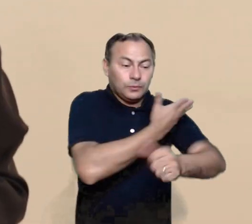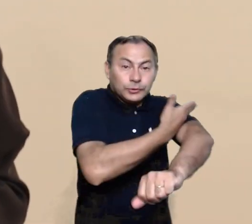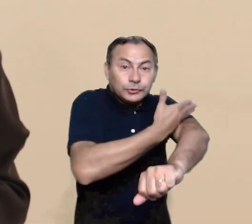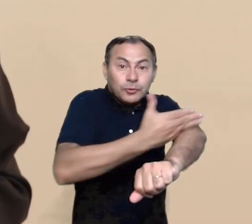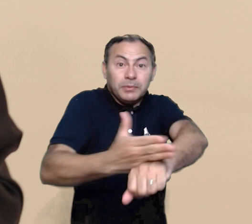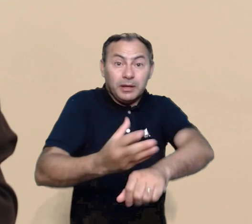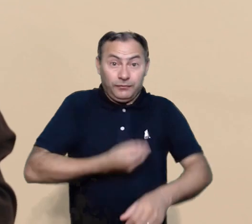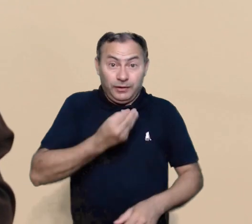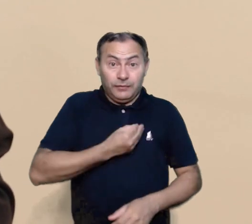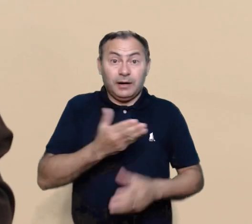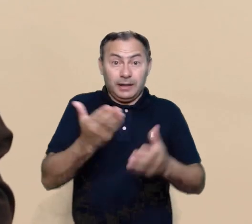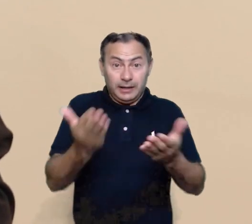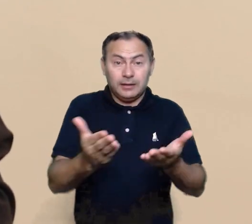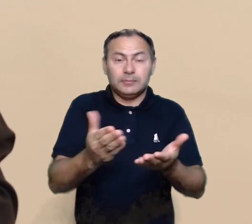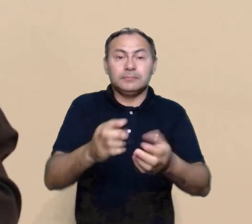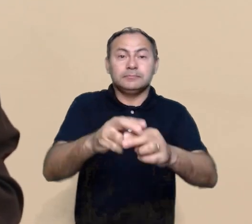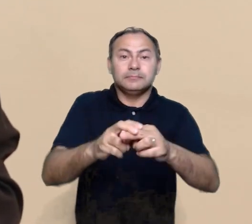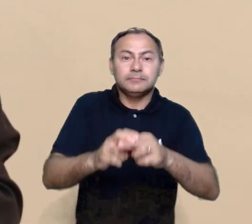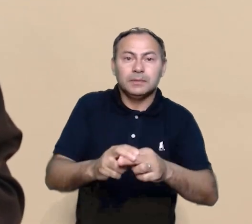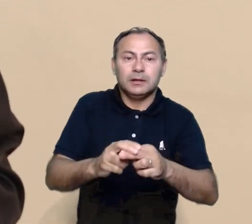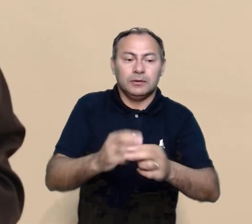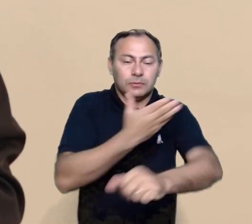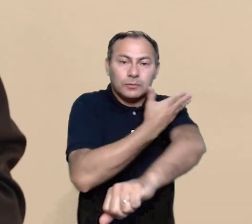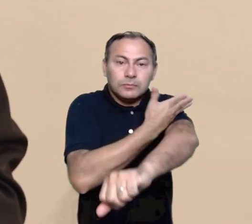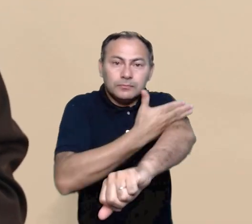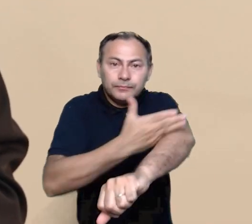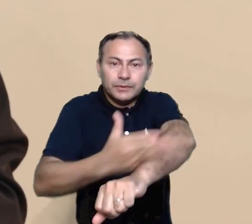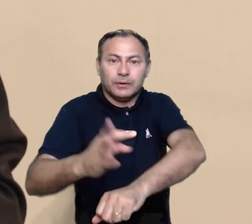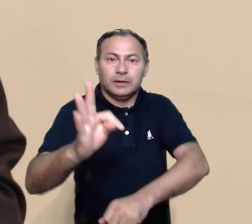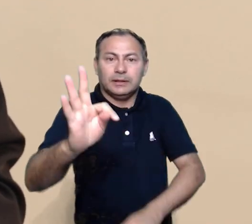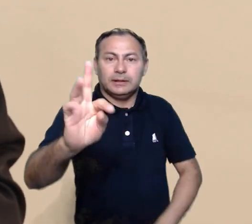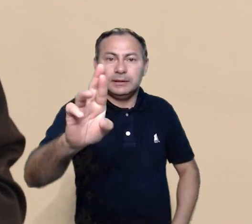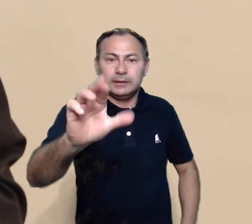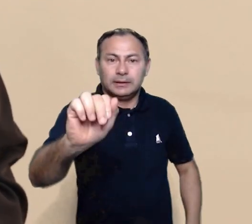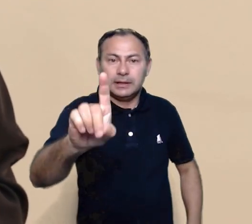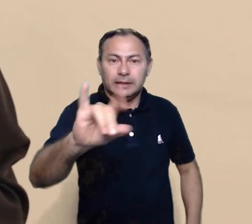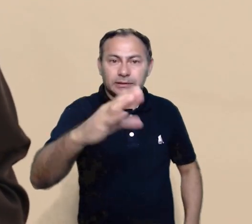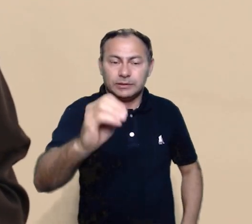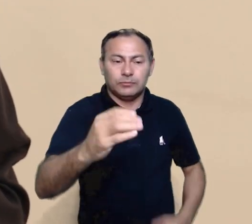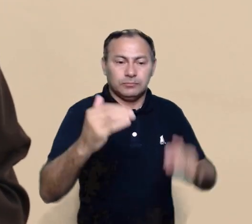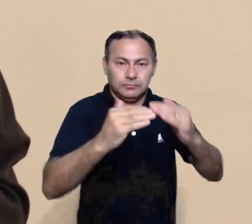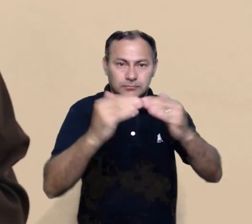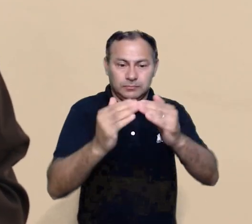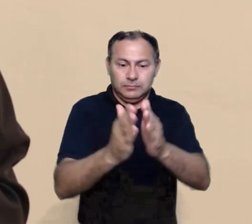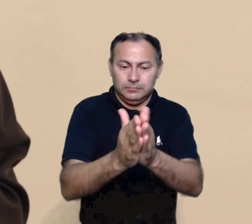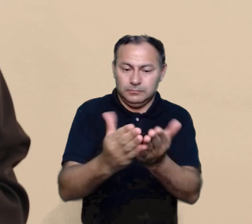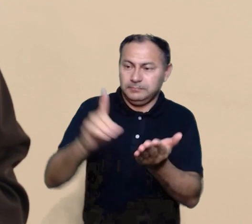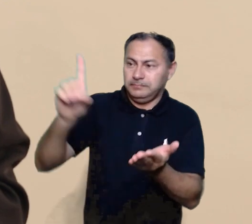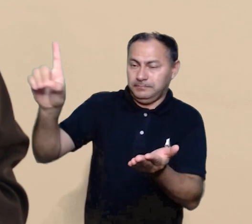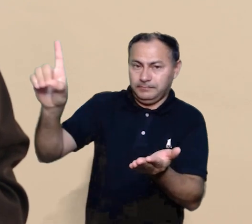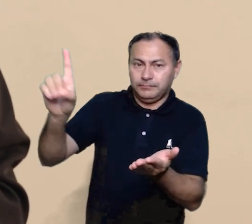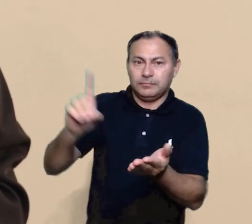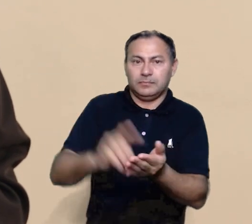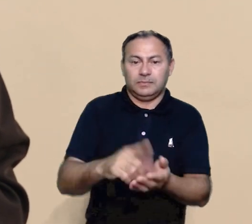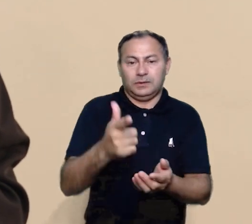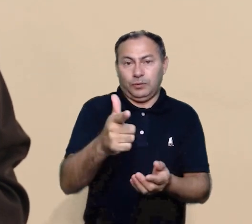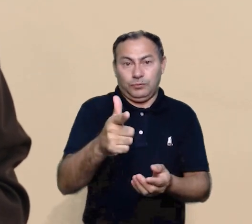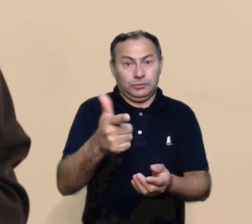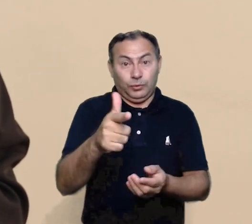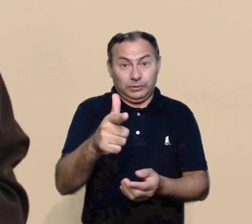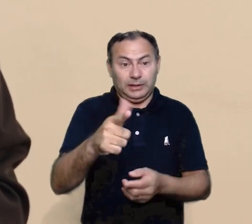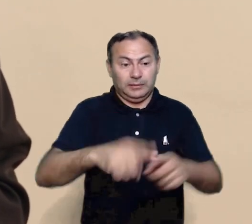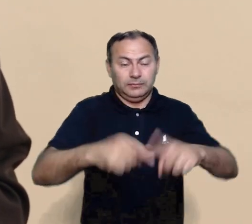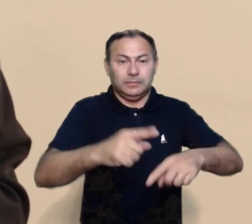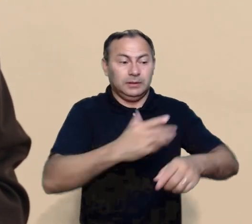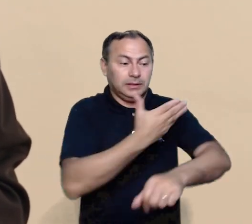essa tradição viva é portanto uma tradição coerente com as escrituras não há